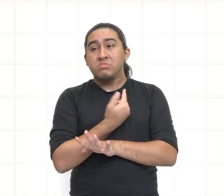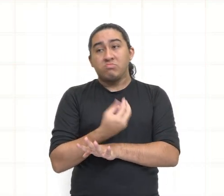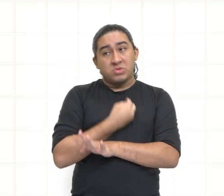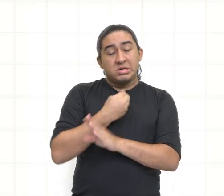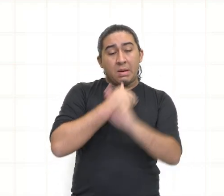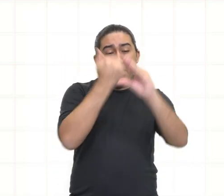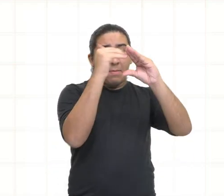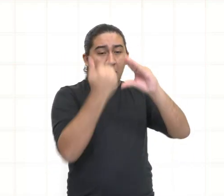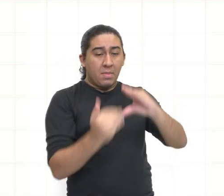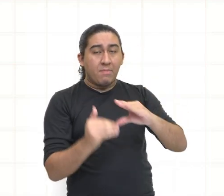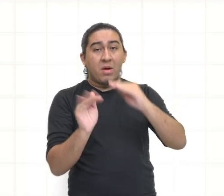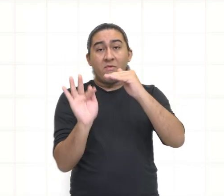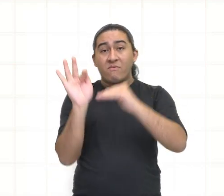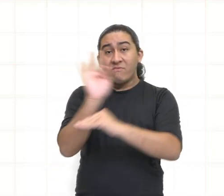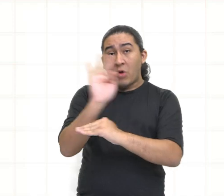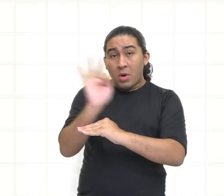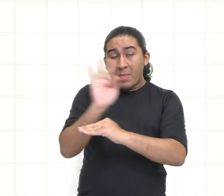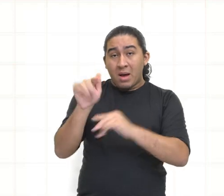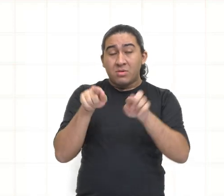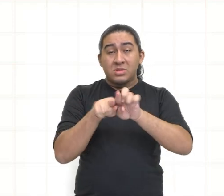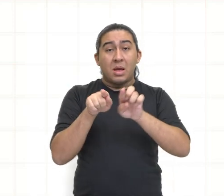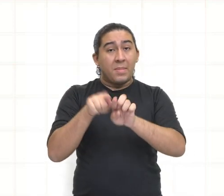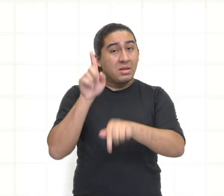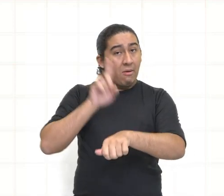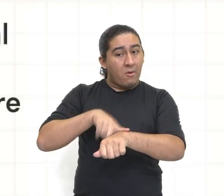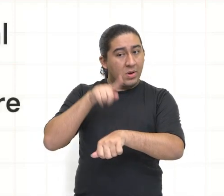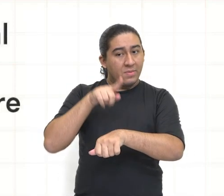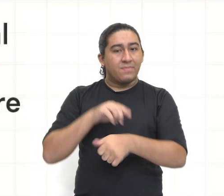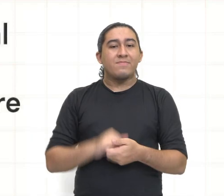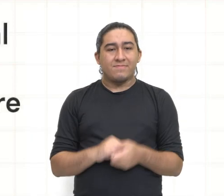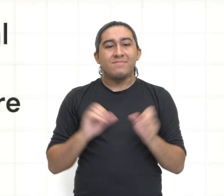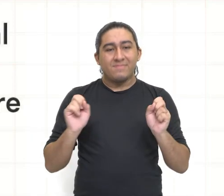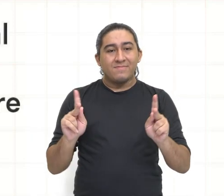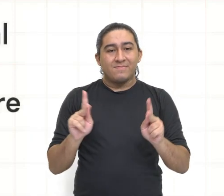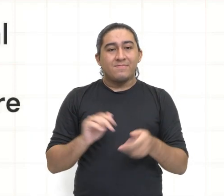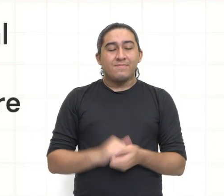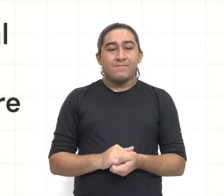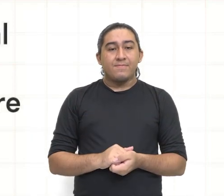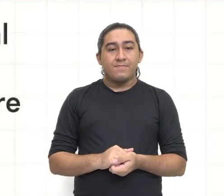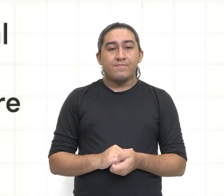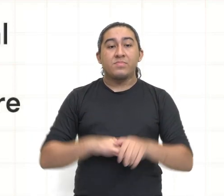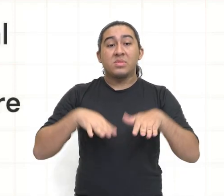uma forma formal e também de uma forma instantânea, ok?